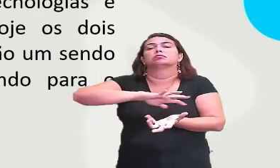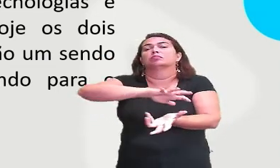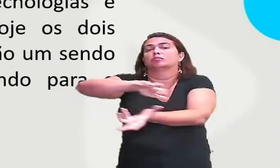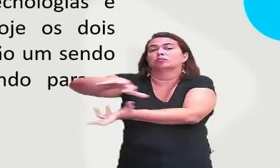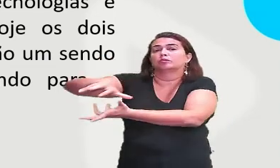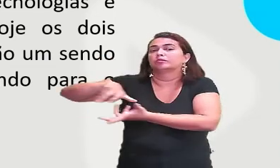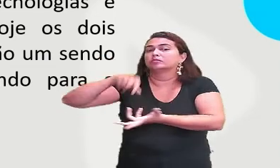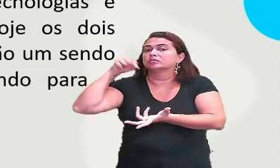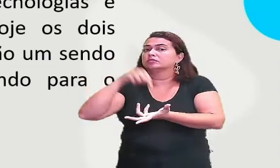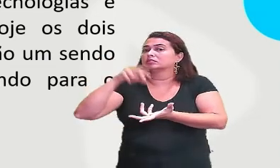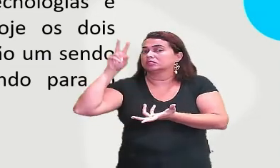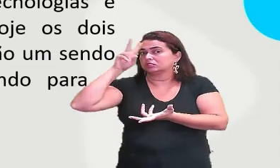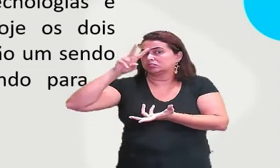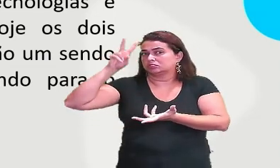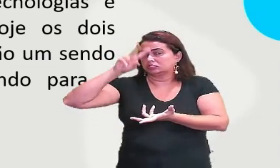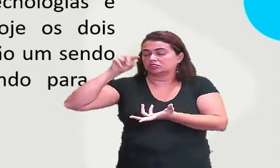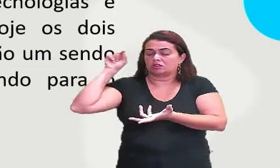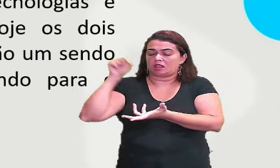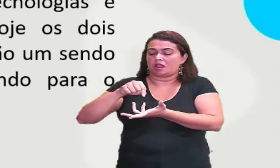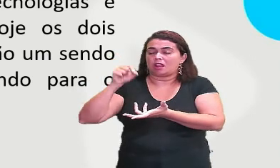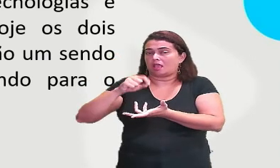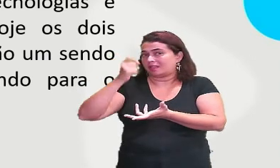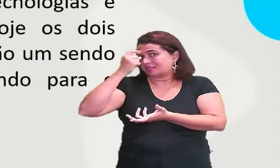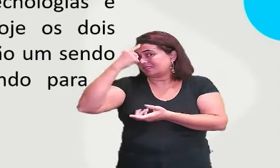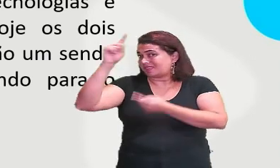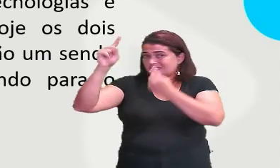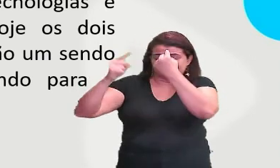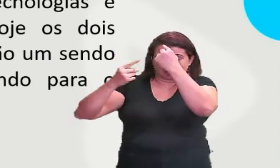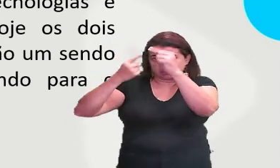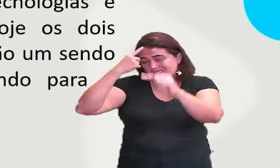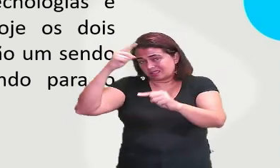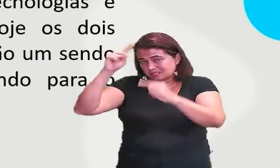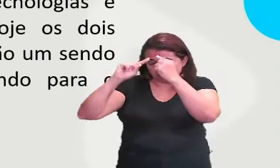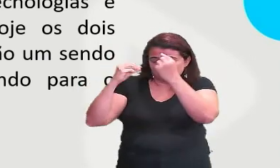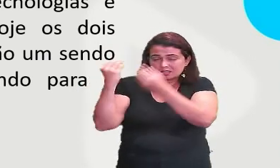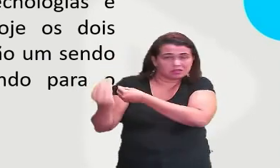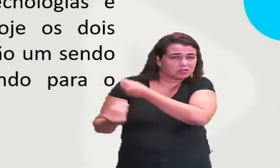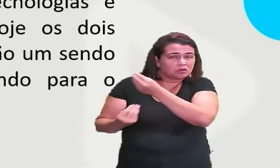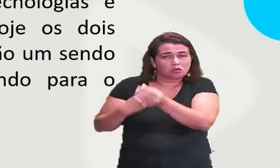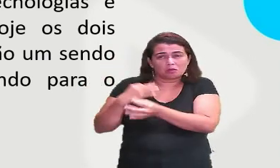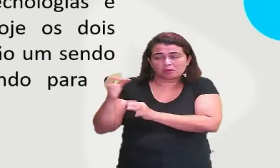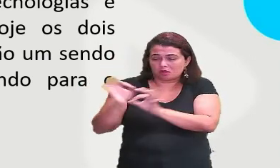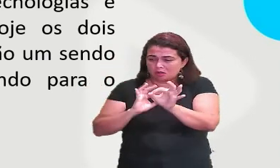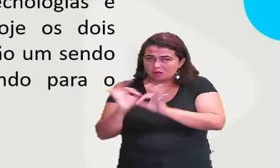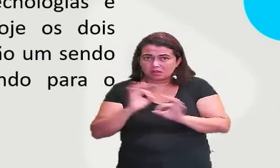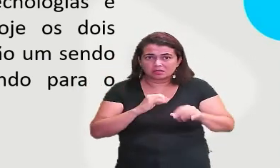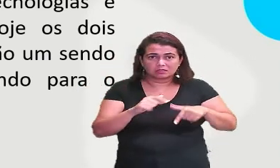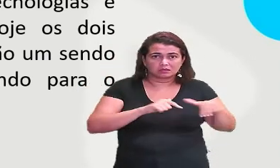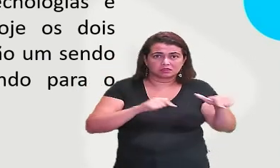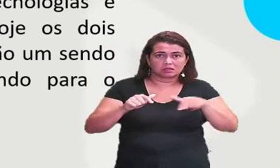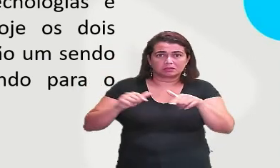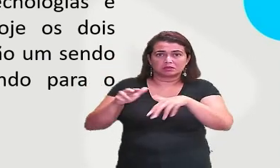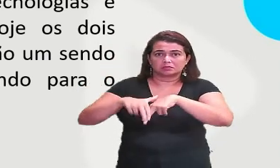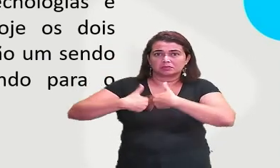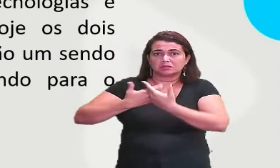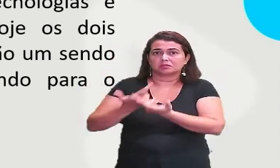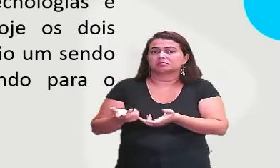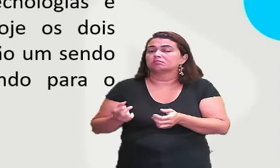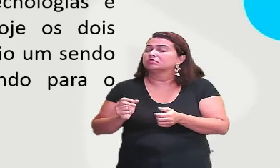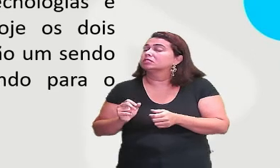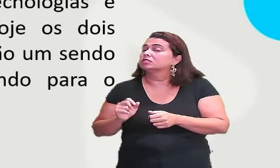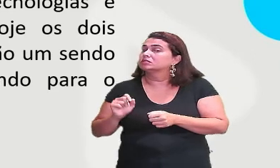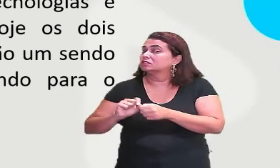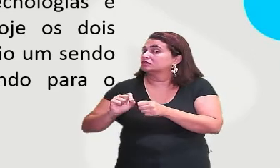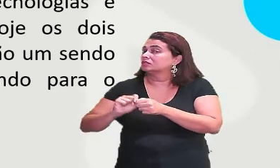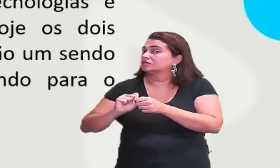a concretização de ideias e ideais relacionadas ao desenvolvimento do trabalho a partir de máquinas. E que damos